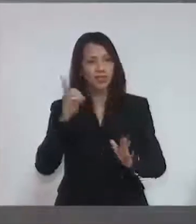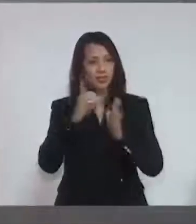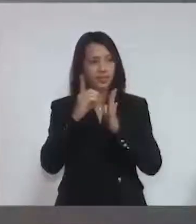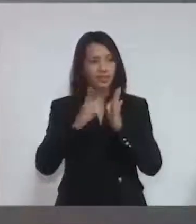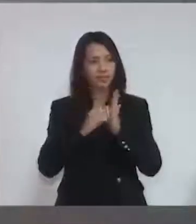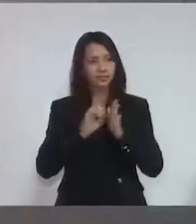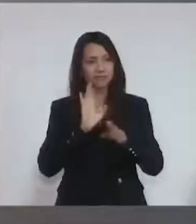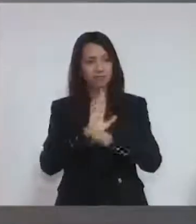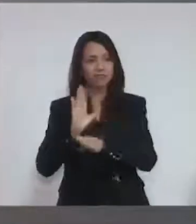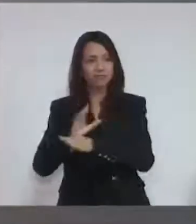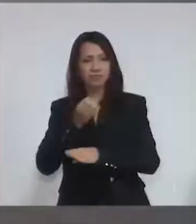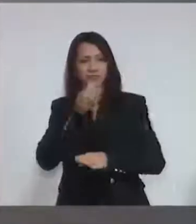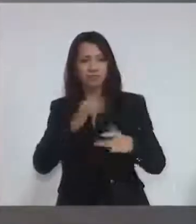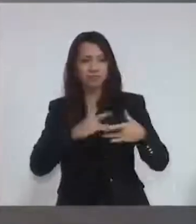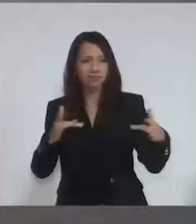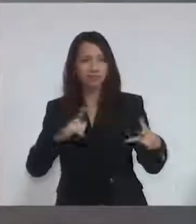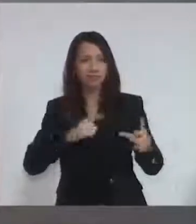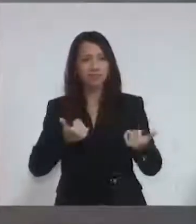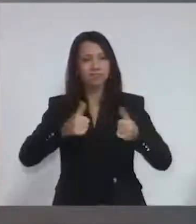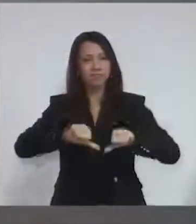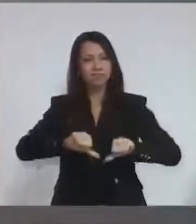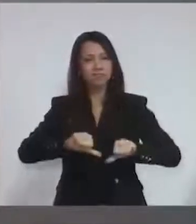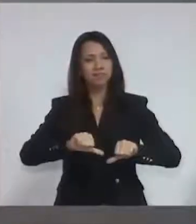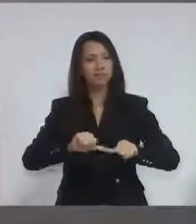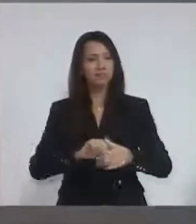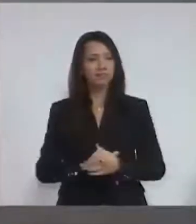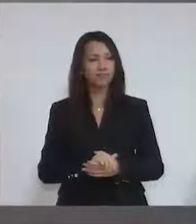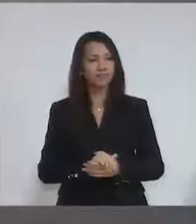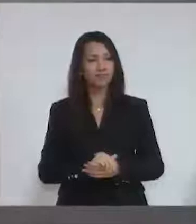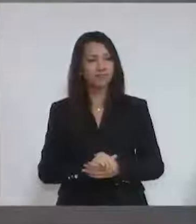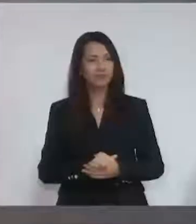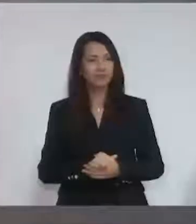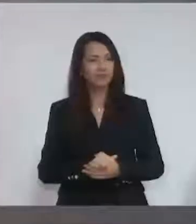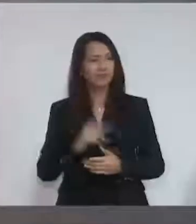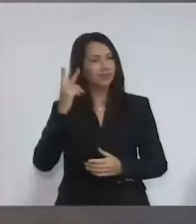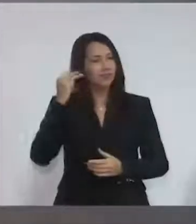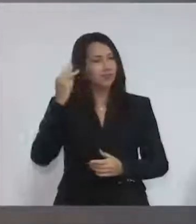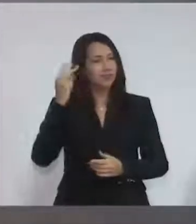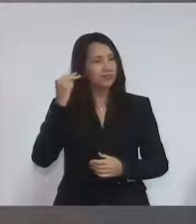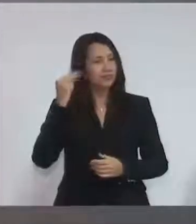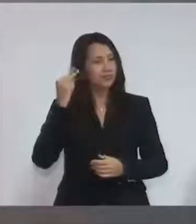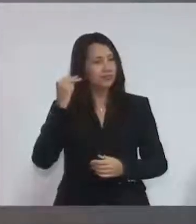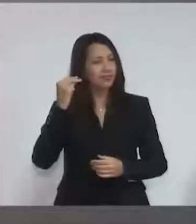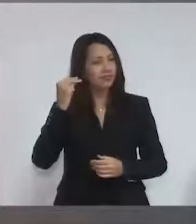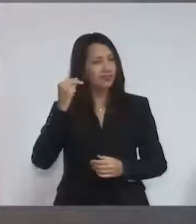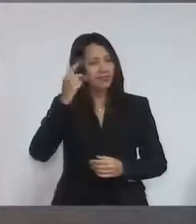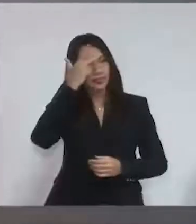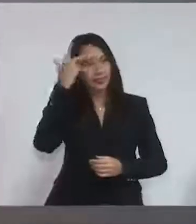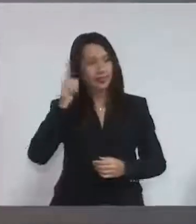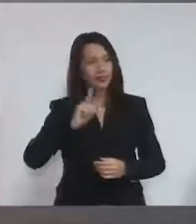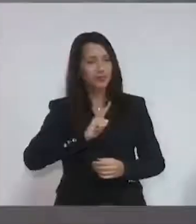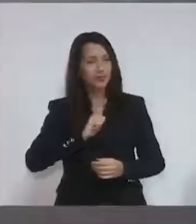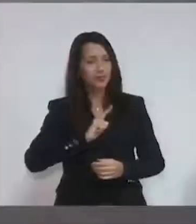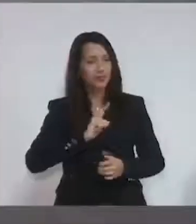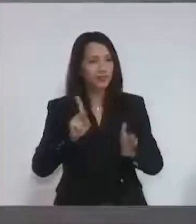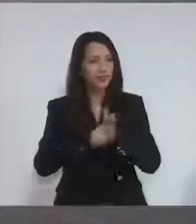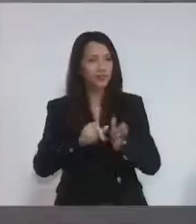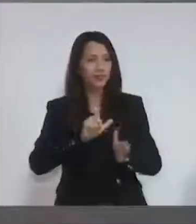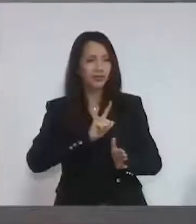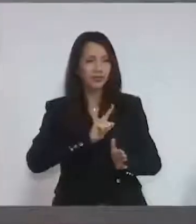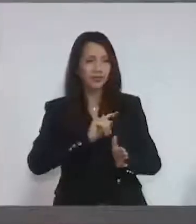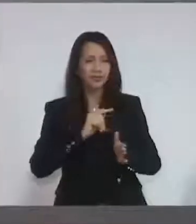que pretende derrubá-lo. Eu ouvi nos bastidores da política da cidade, por